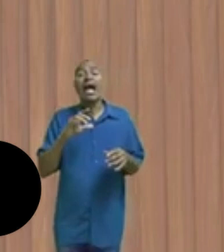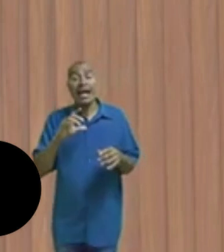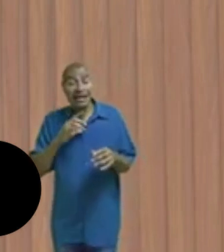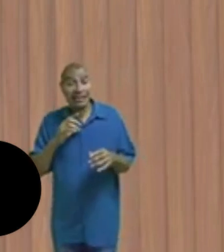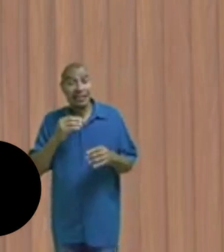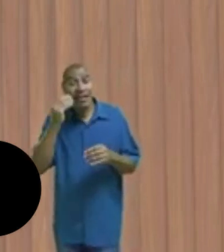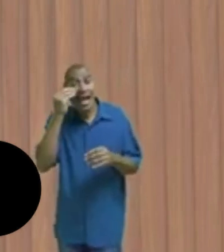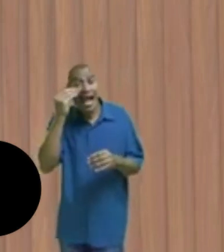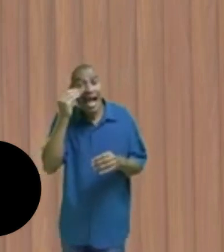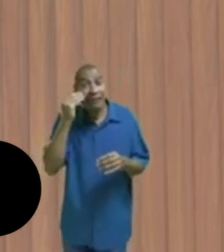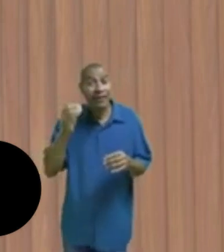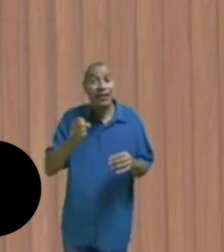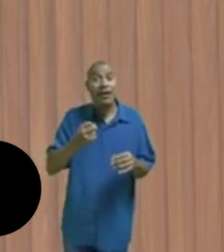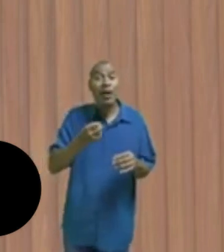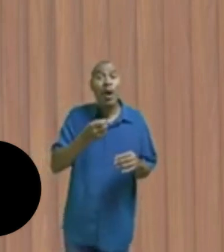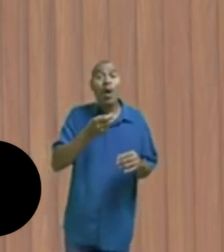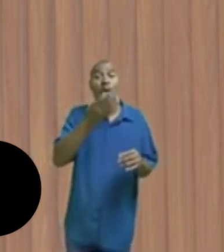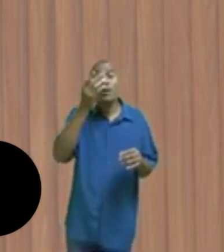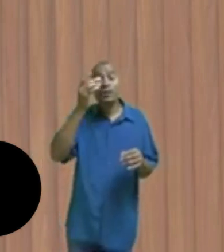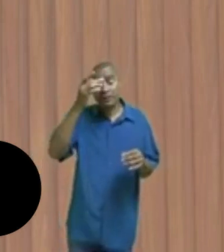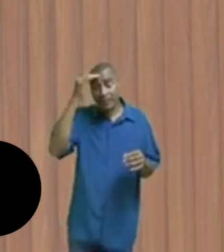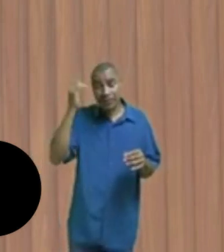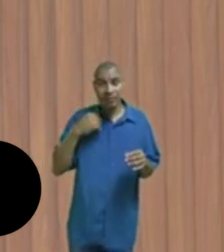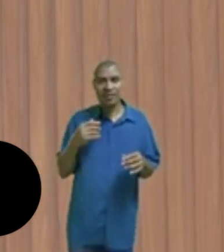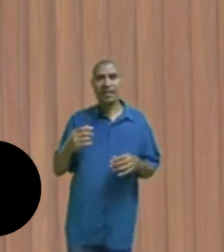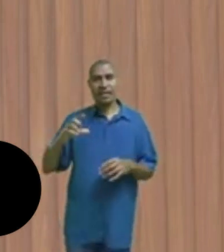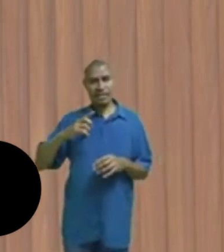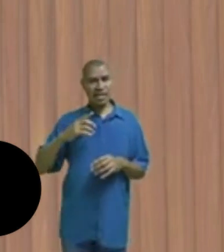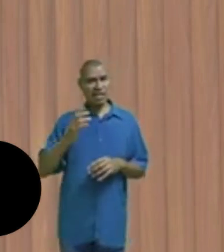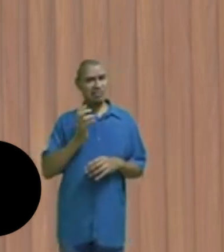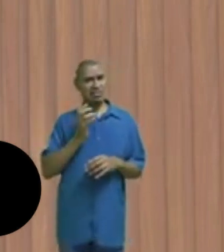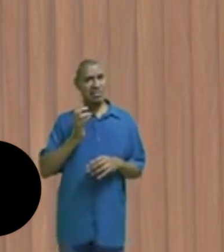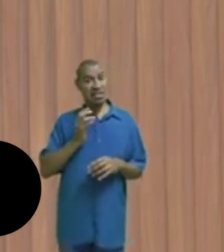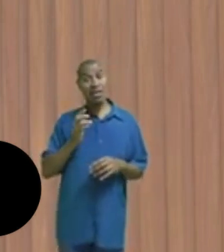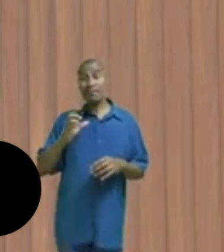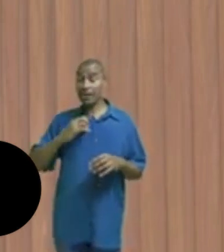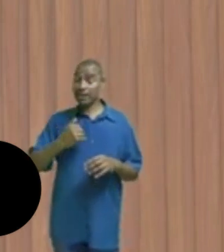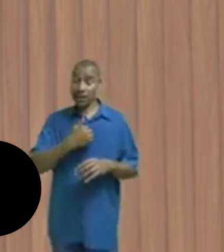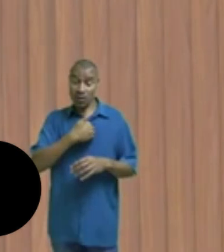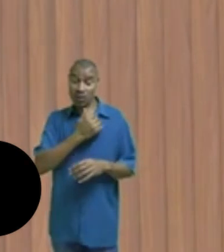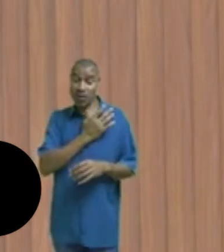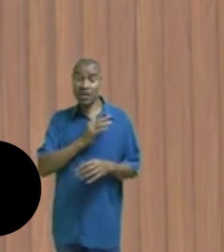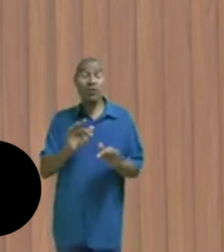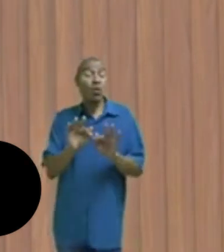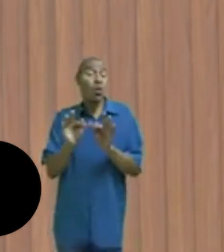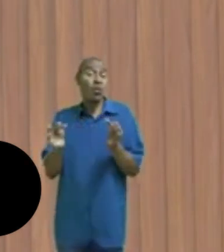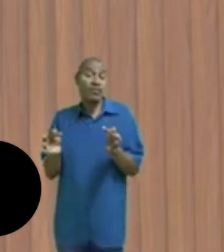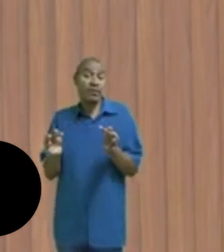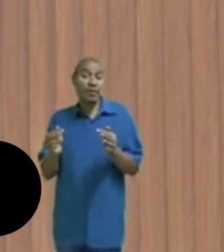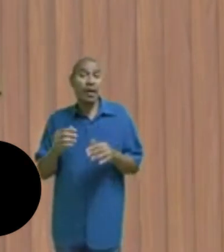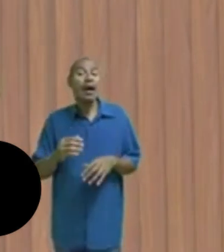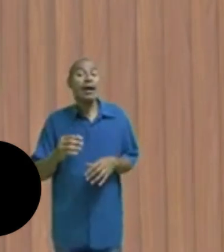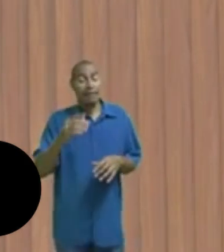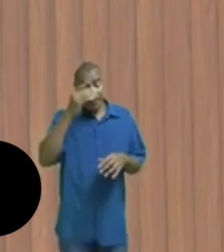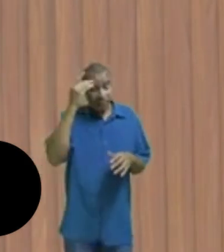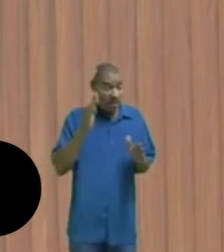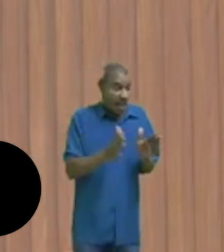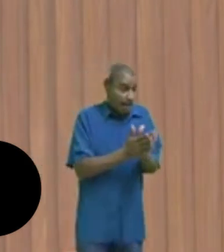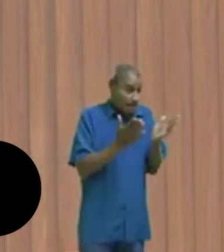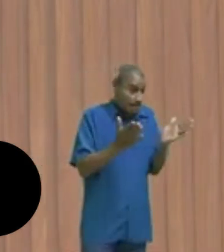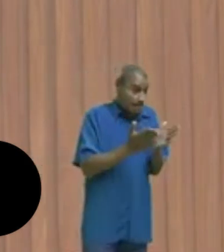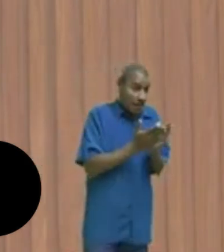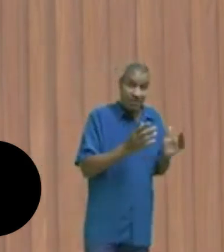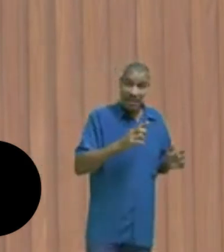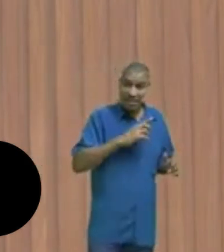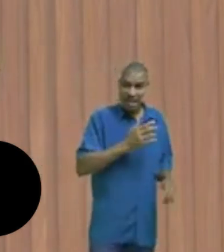que não têm onde cair, que são extremamente arrogantes. Isso tem a ver com o coração do homem. Então, quando a Bíblia fala de quebrantamento